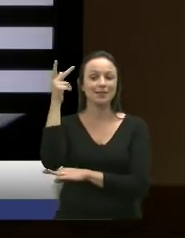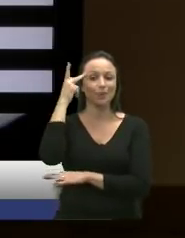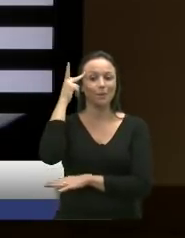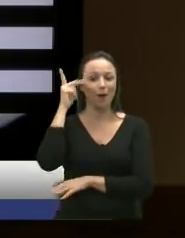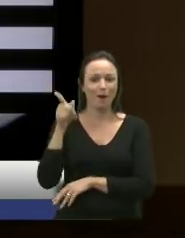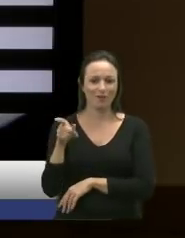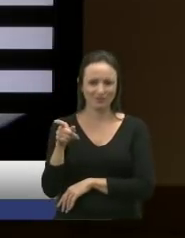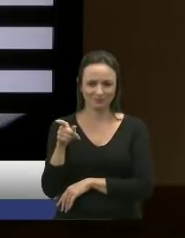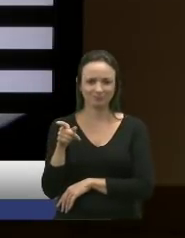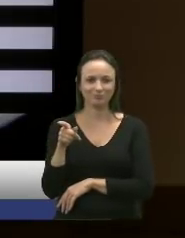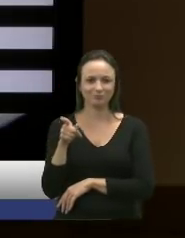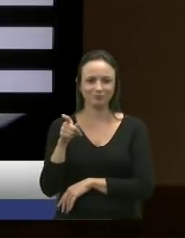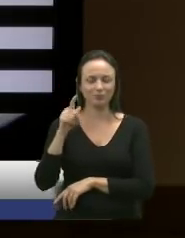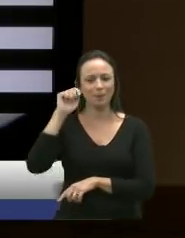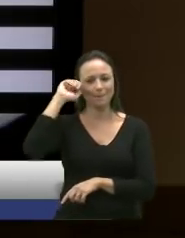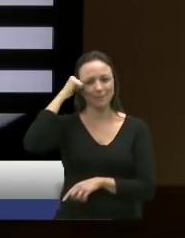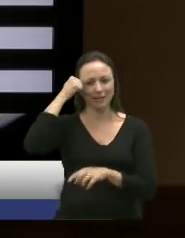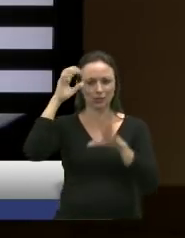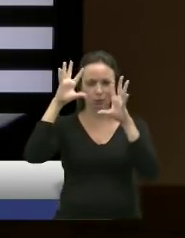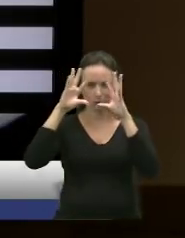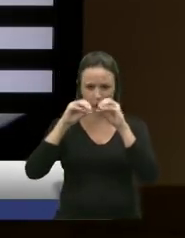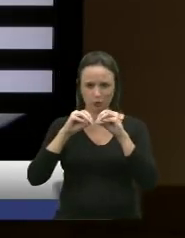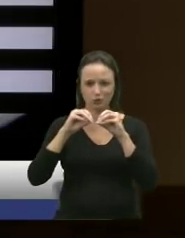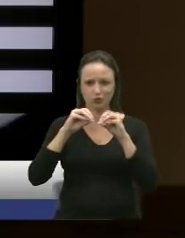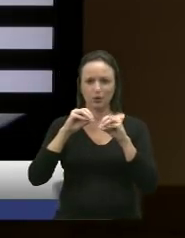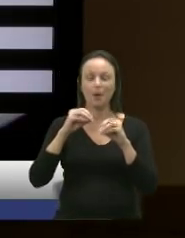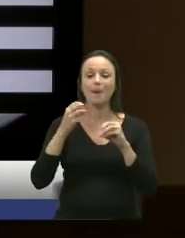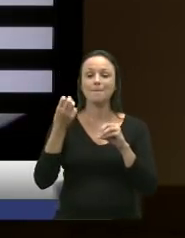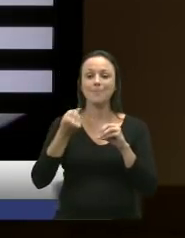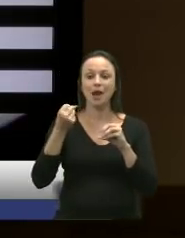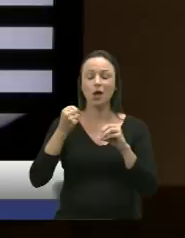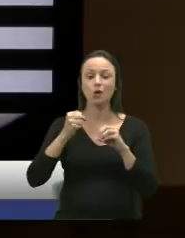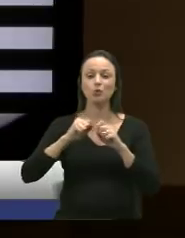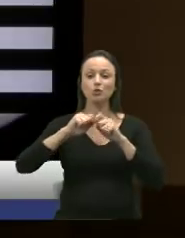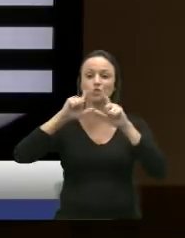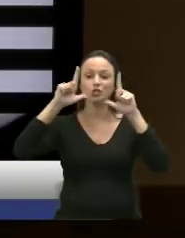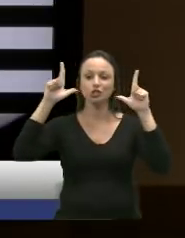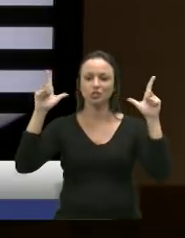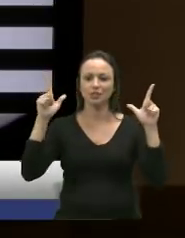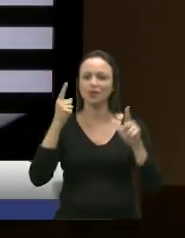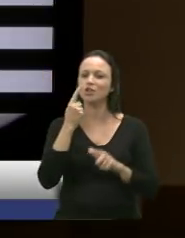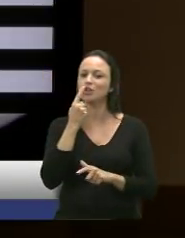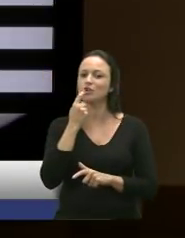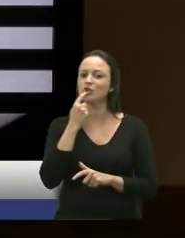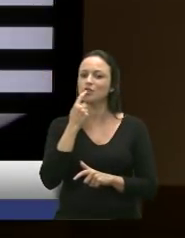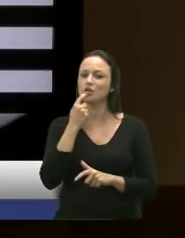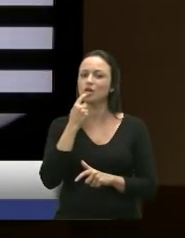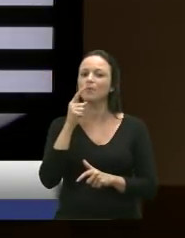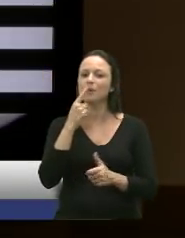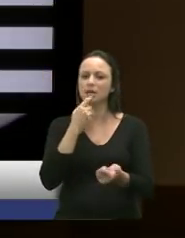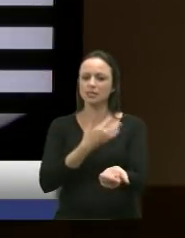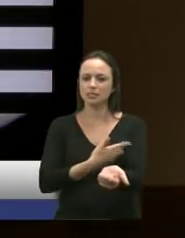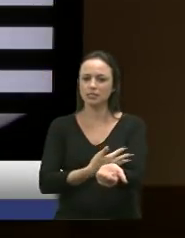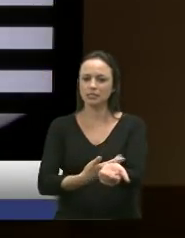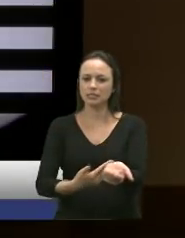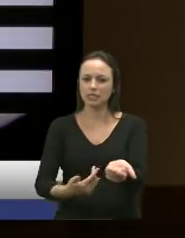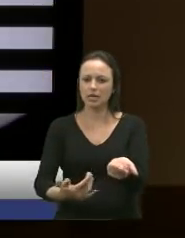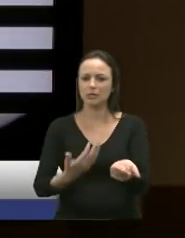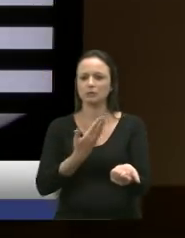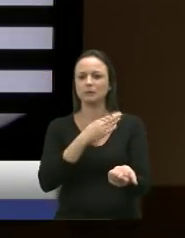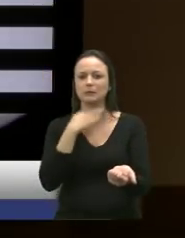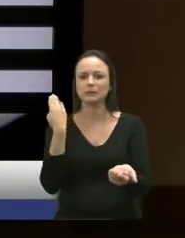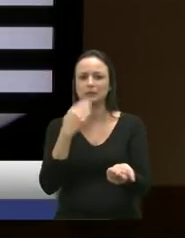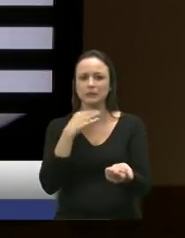diz: o preto é a noite, o branco é o dia. O vermelho é o sangue derramado em sacrifício. As 4